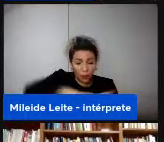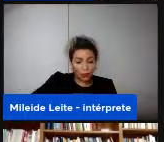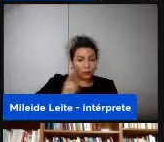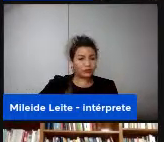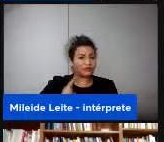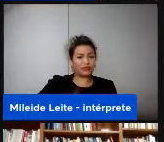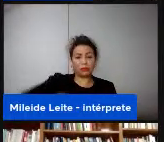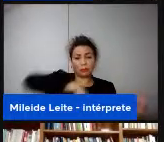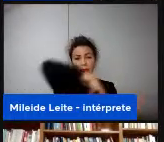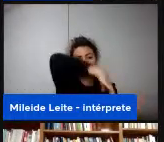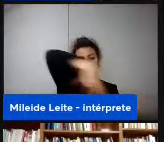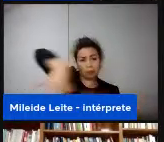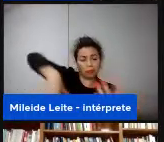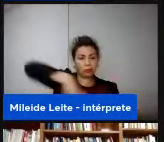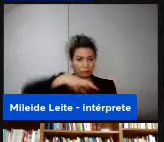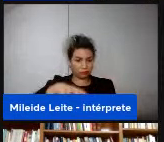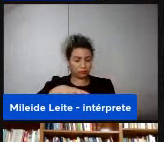caótico.